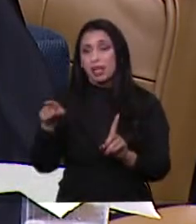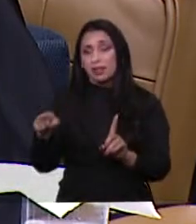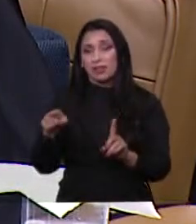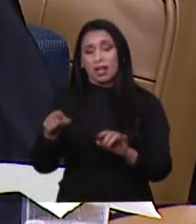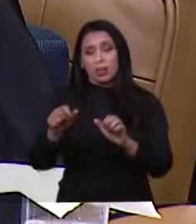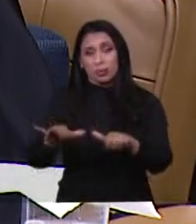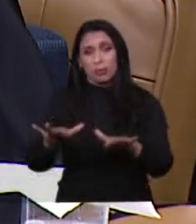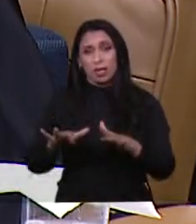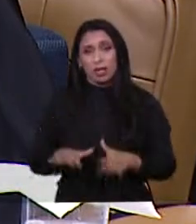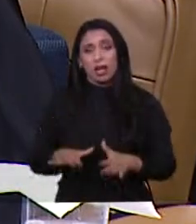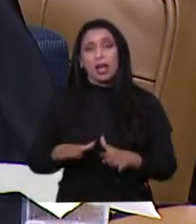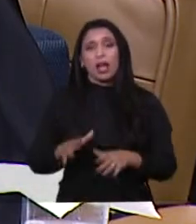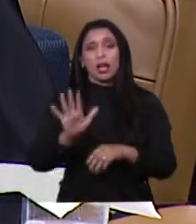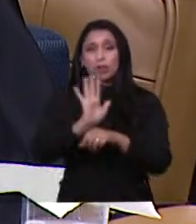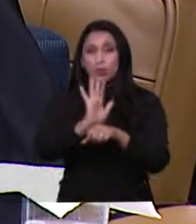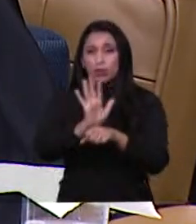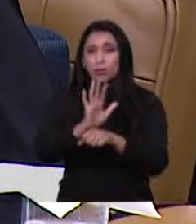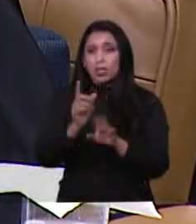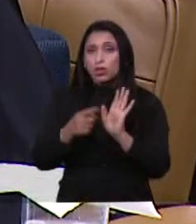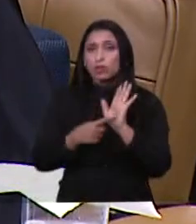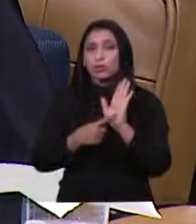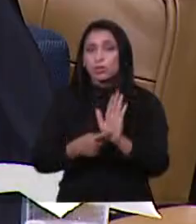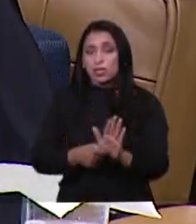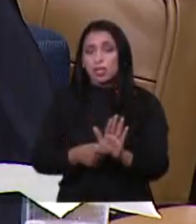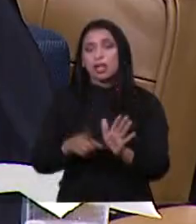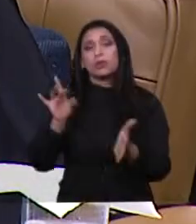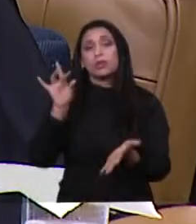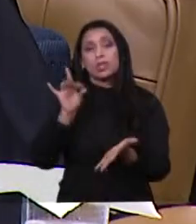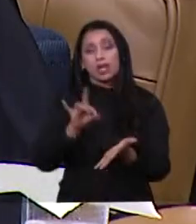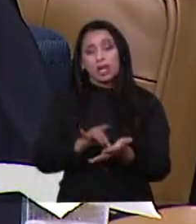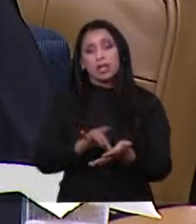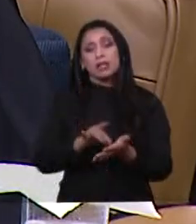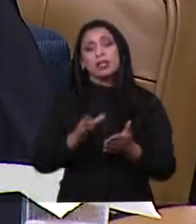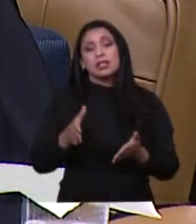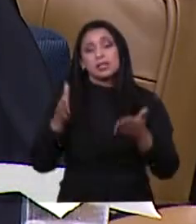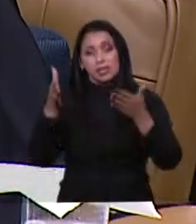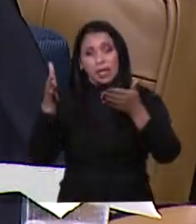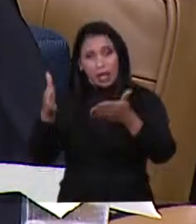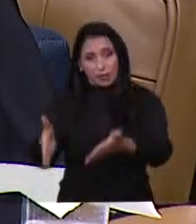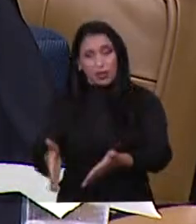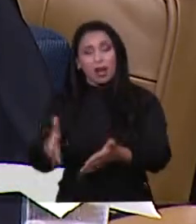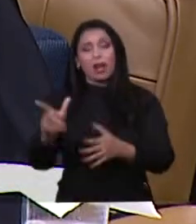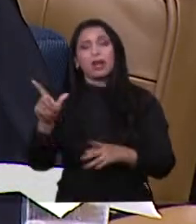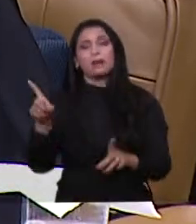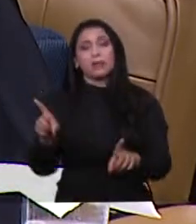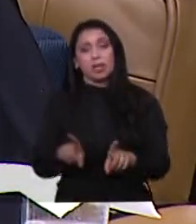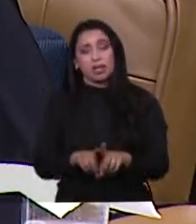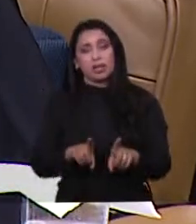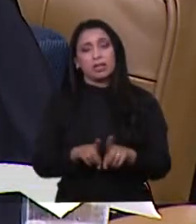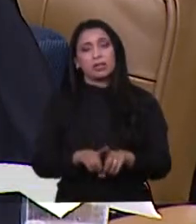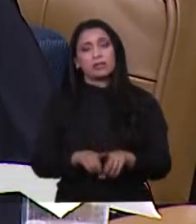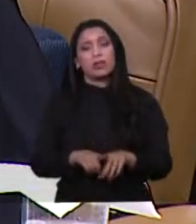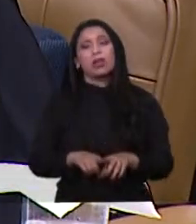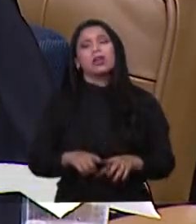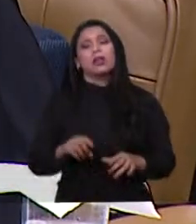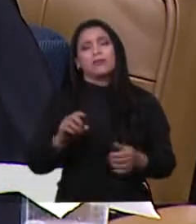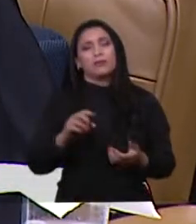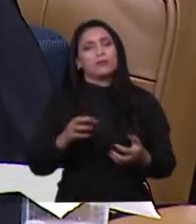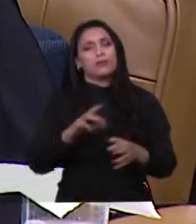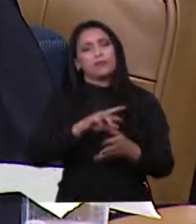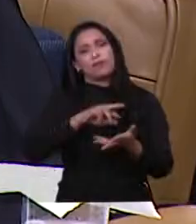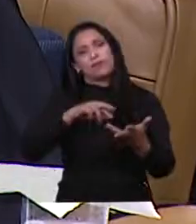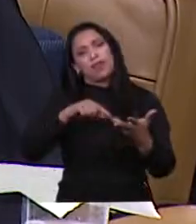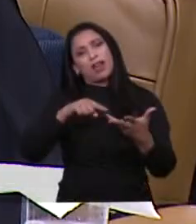e as imagens e os vídeos estão a demonstrar a adesão e o liame subjetivo à sucessão de condutas